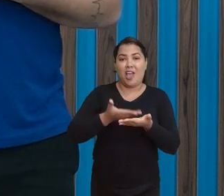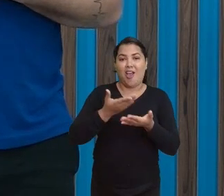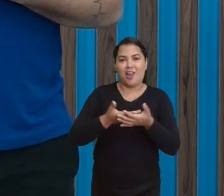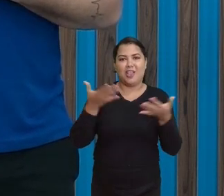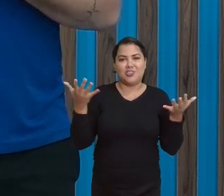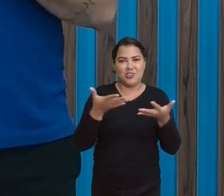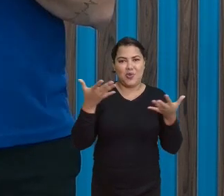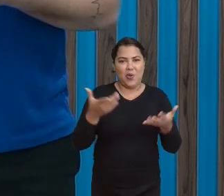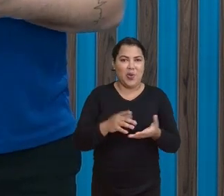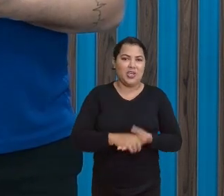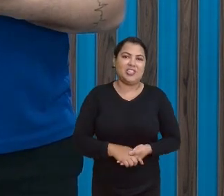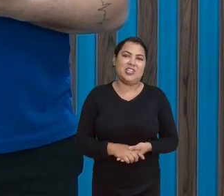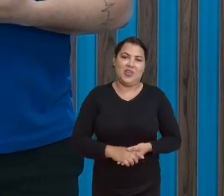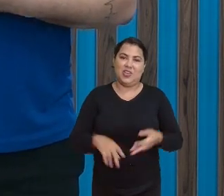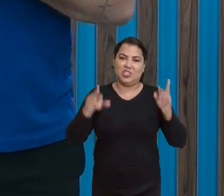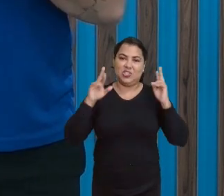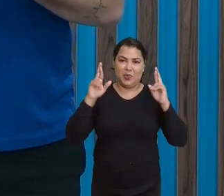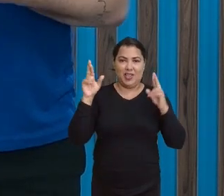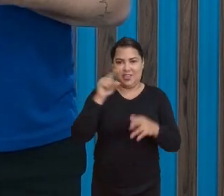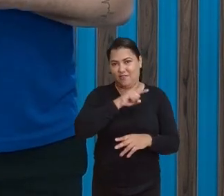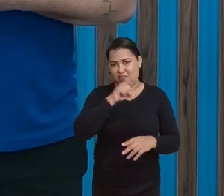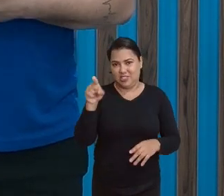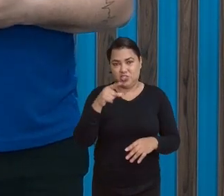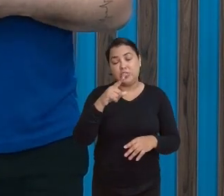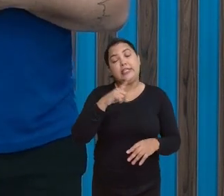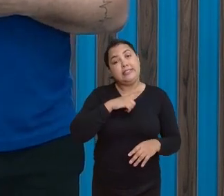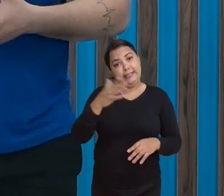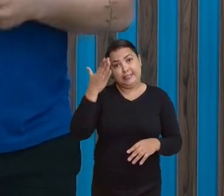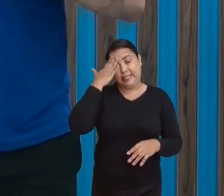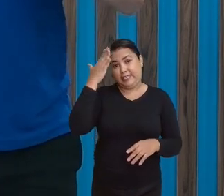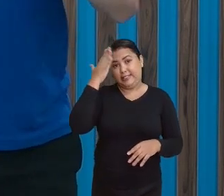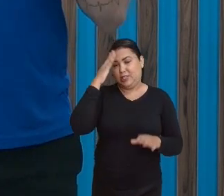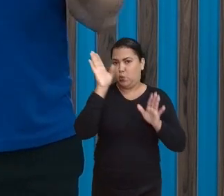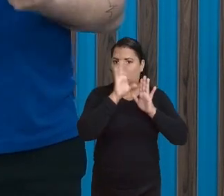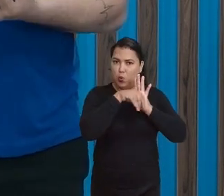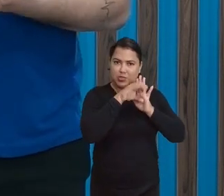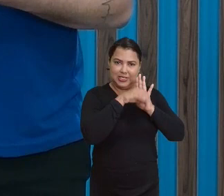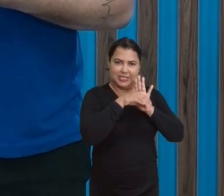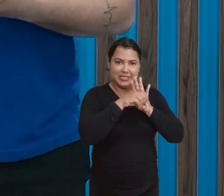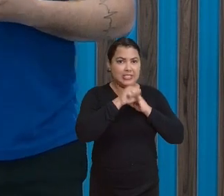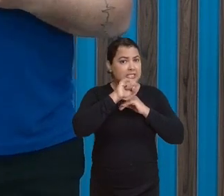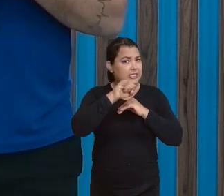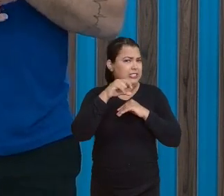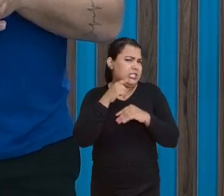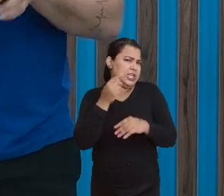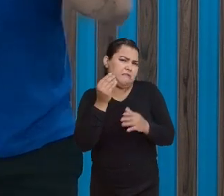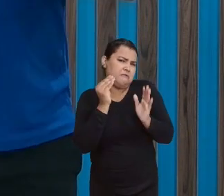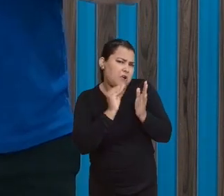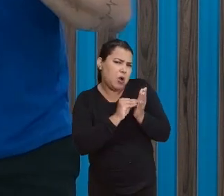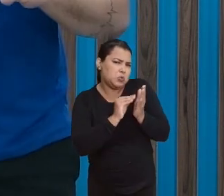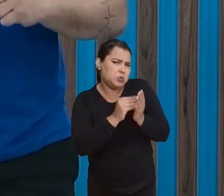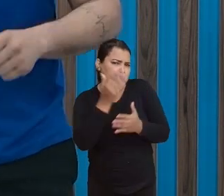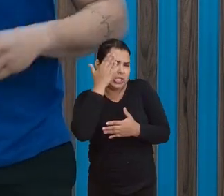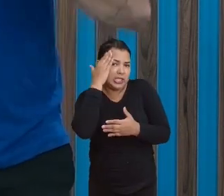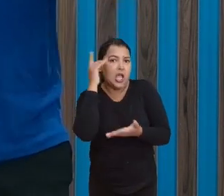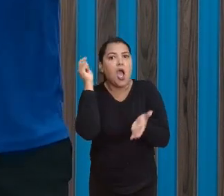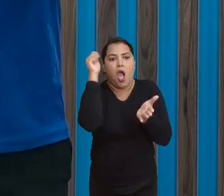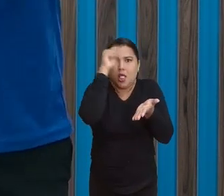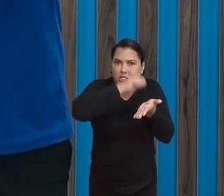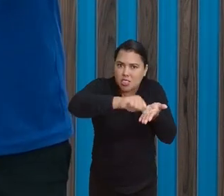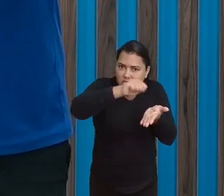espero que vocês tenham compreendido alguns conceitos. Se não ficou claro alguns conceitos, anota,